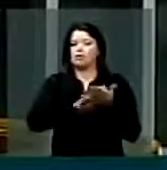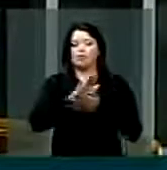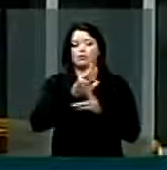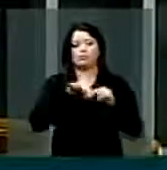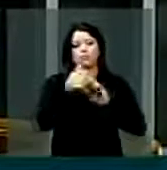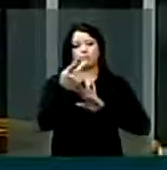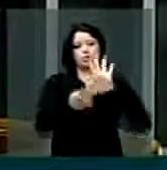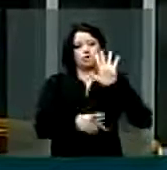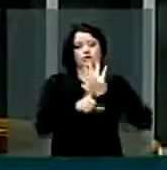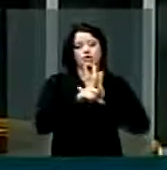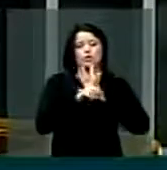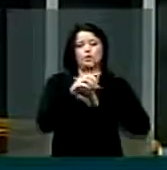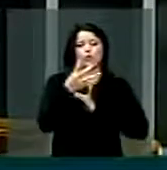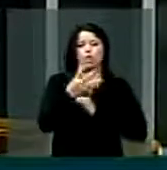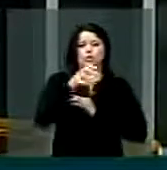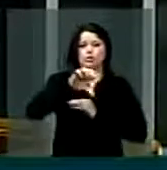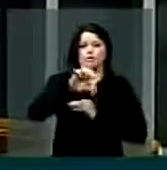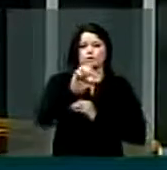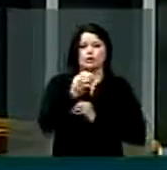PL 4904